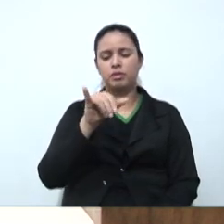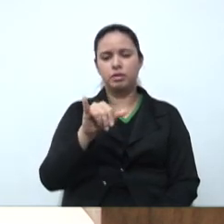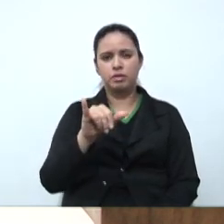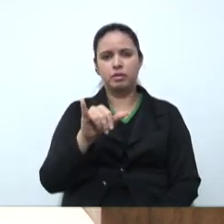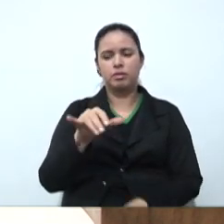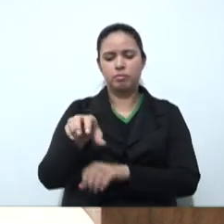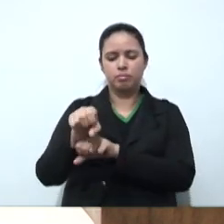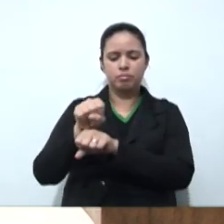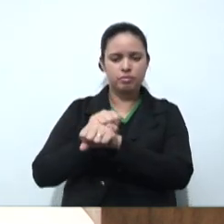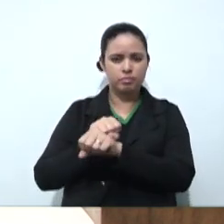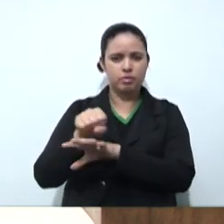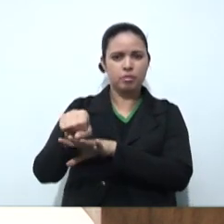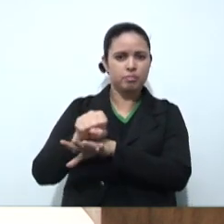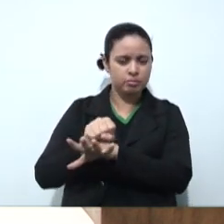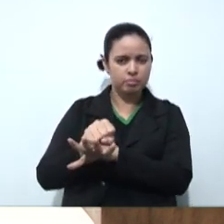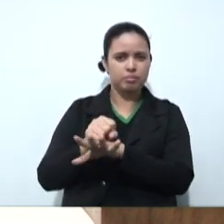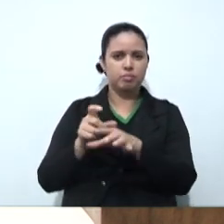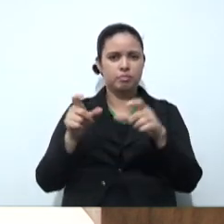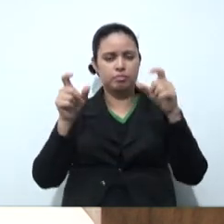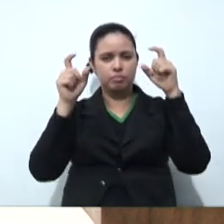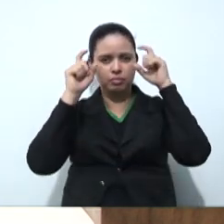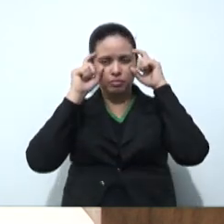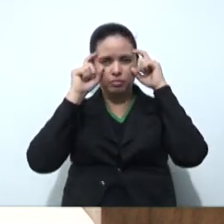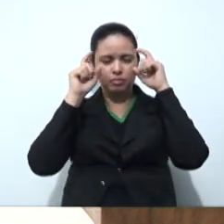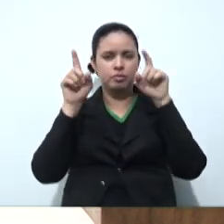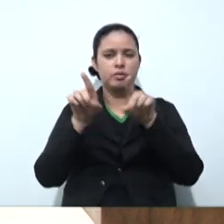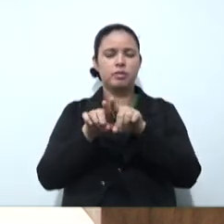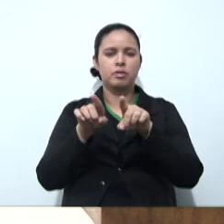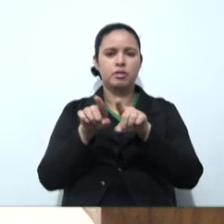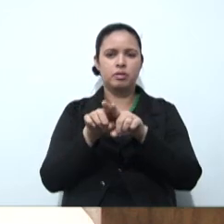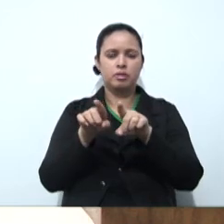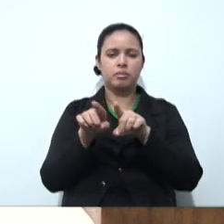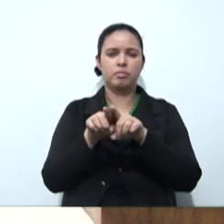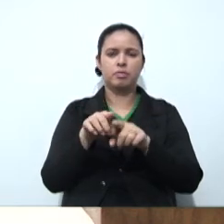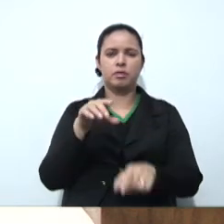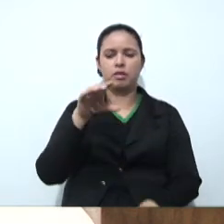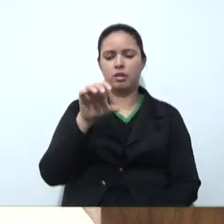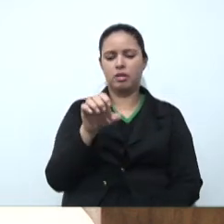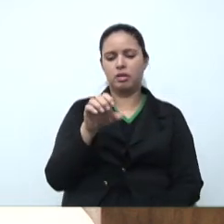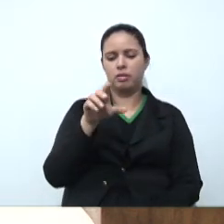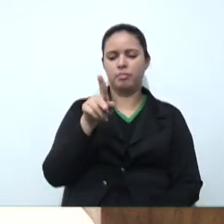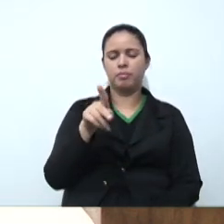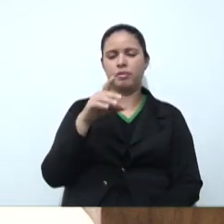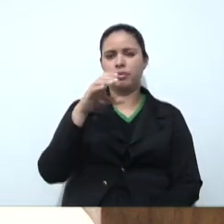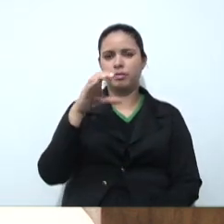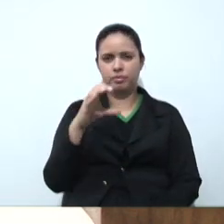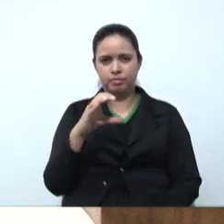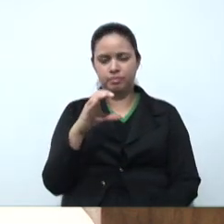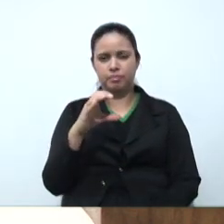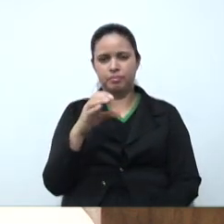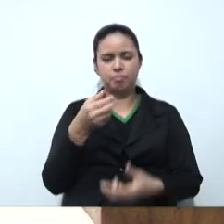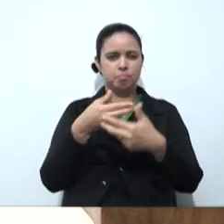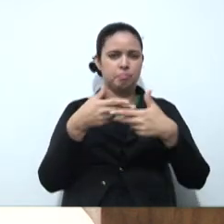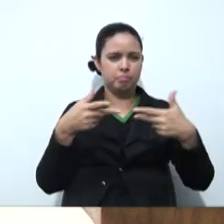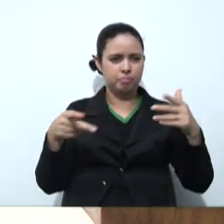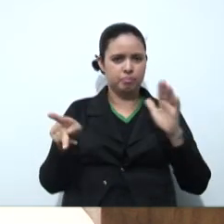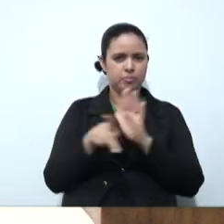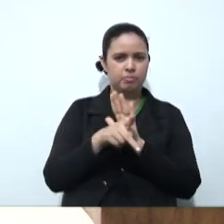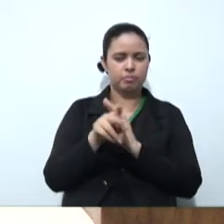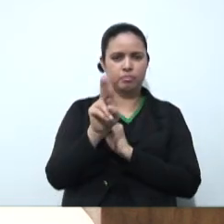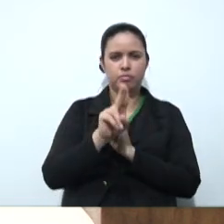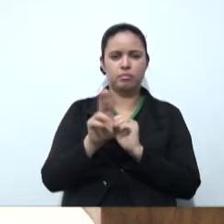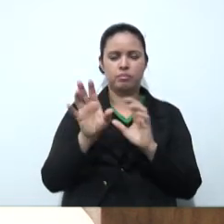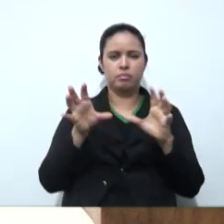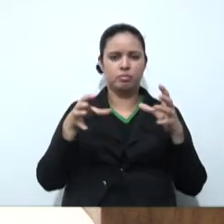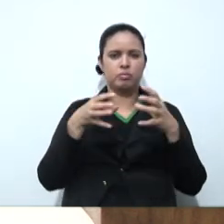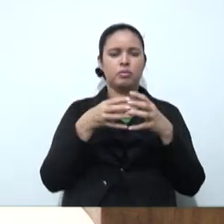entender como fazer o uso do EPC, né, do equipamento de proteção coletiva, não é? Compreender os riscos que